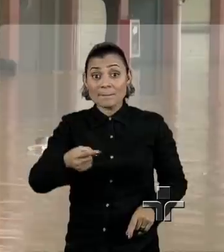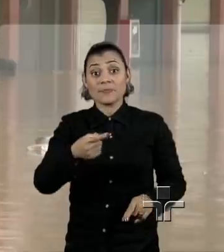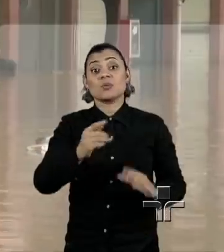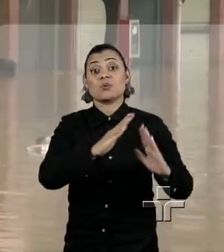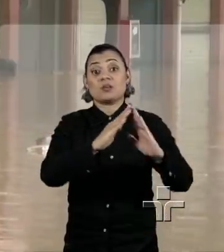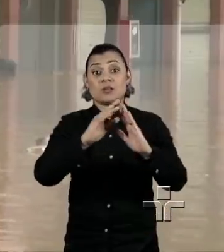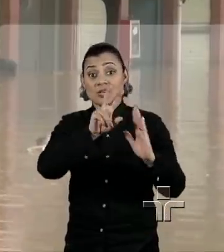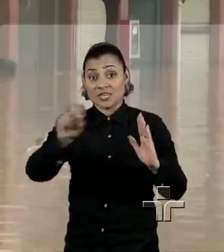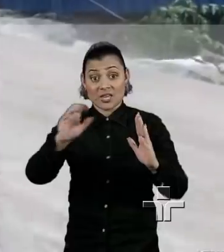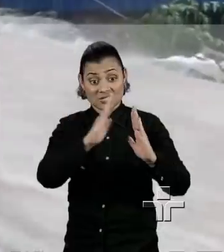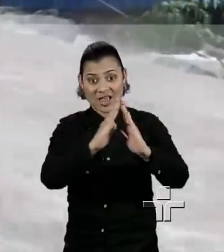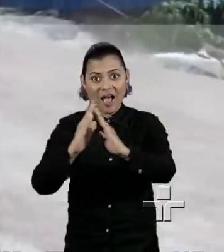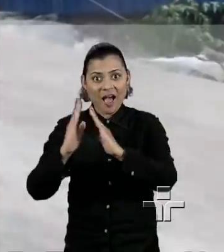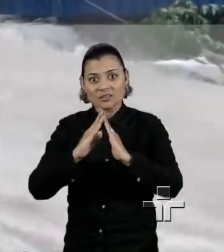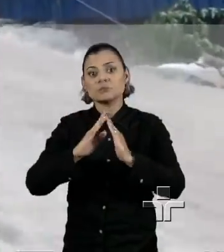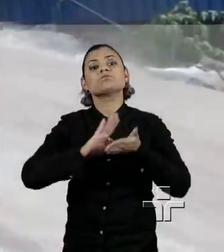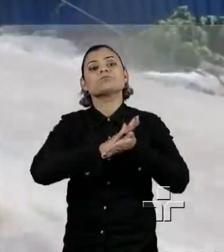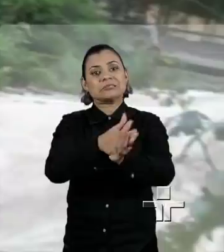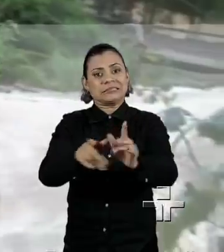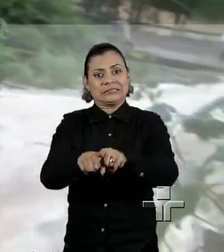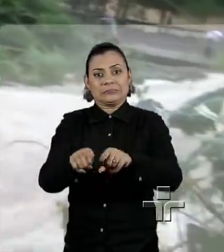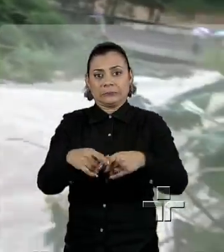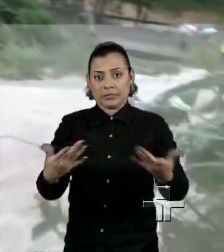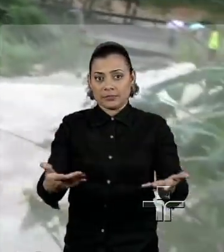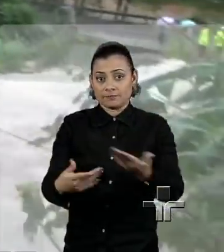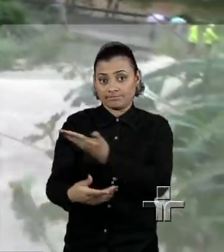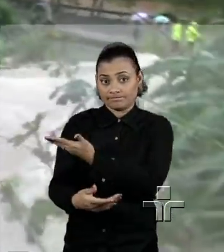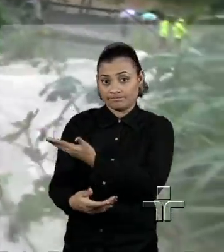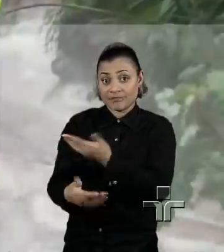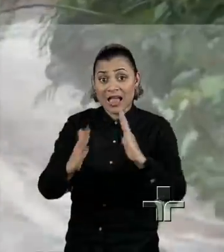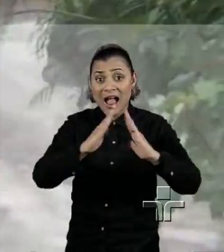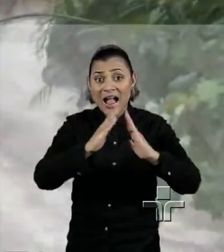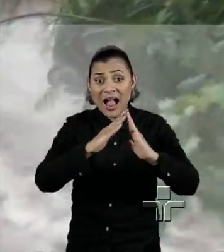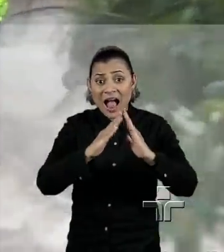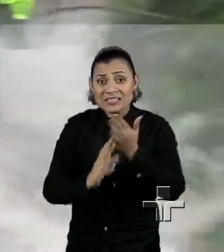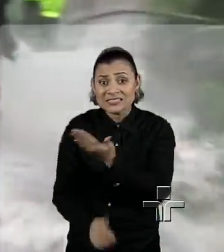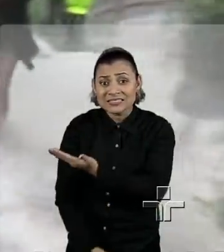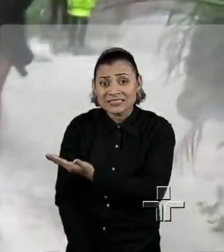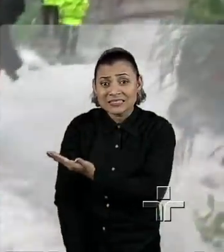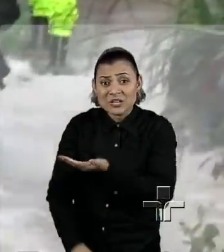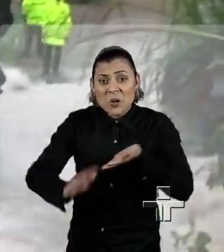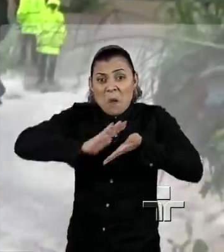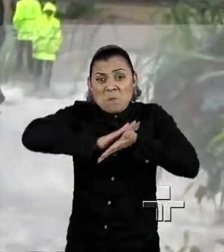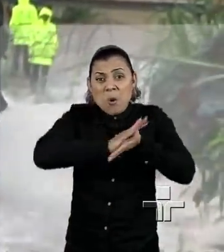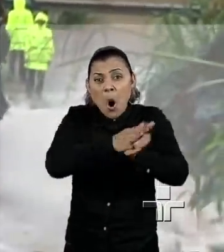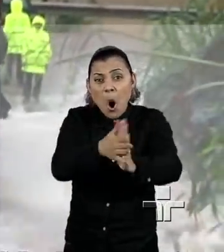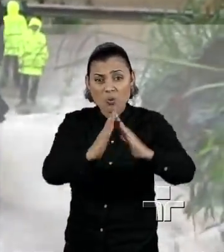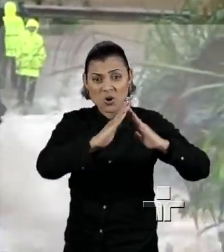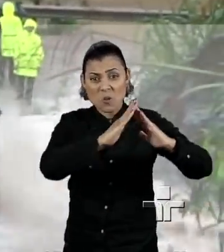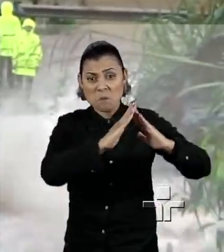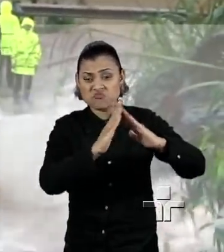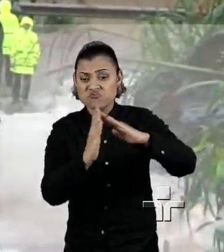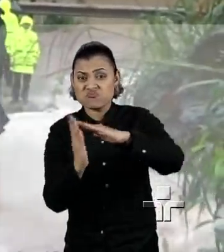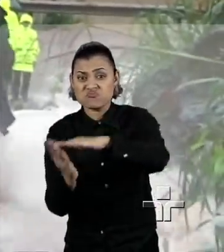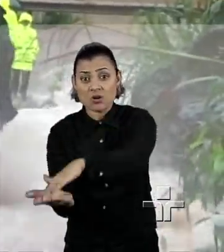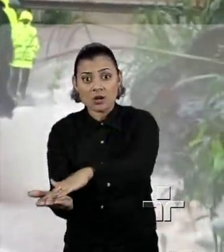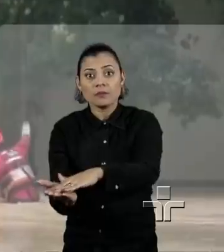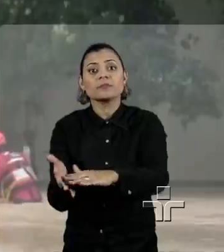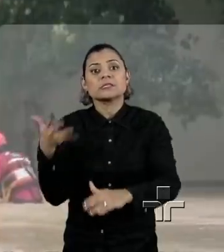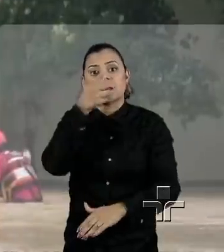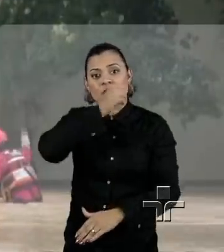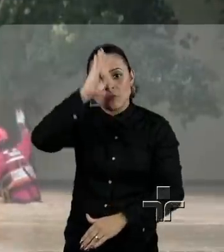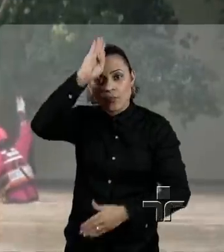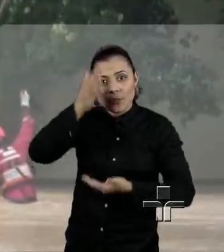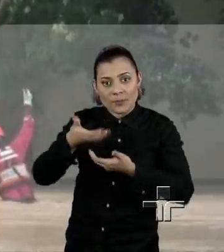atingidas pelas enchentes. Na província de Guangdong, a casa deste chinês foi arrastada pela força da água e ele foi resgatado por